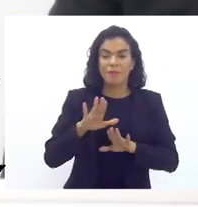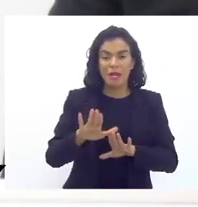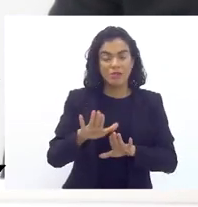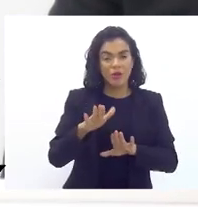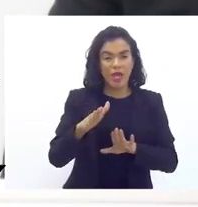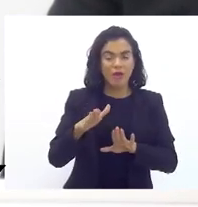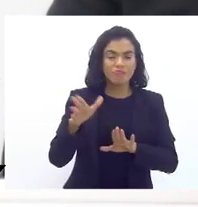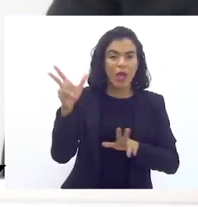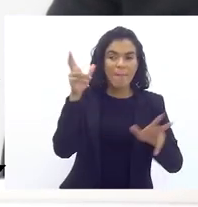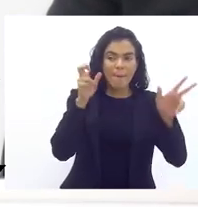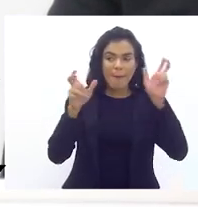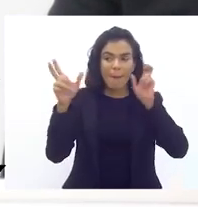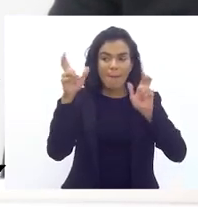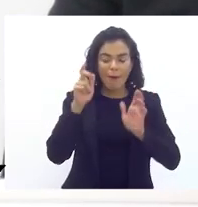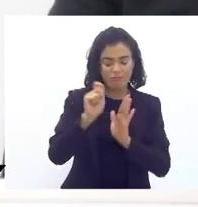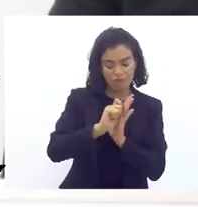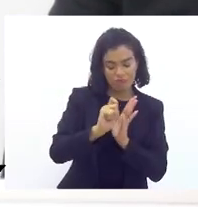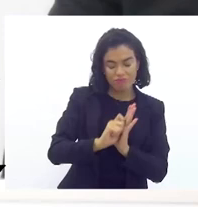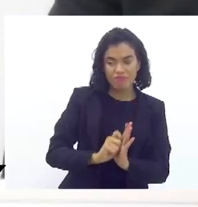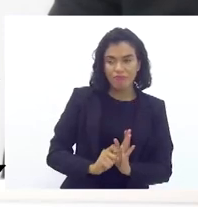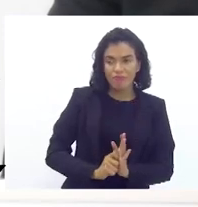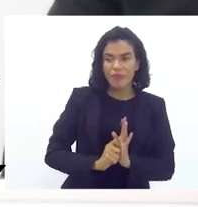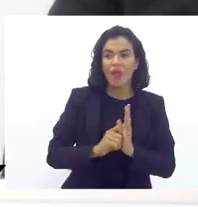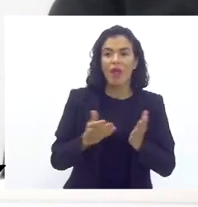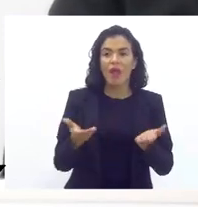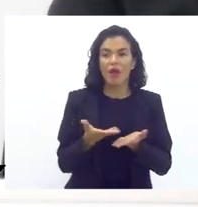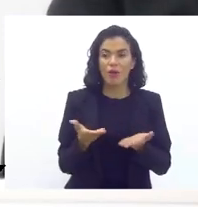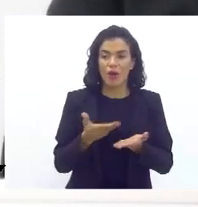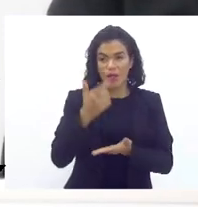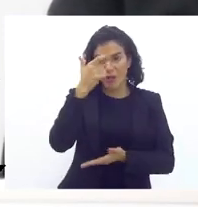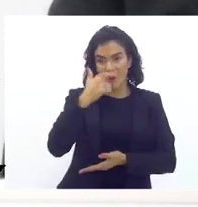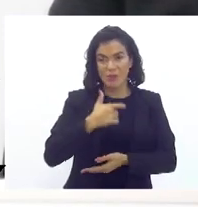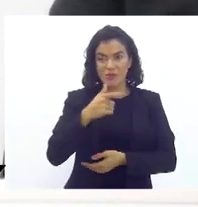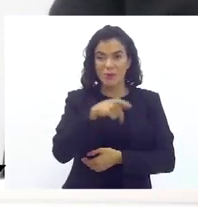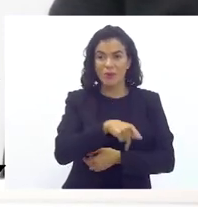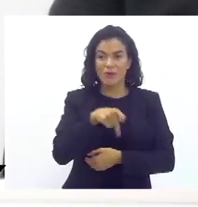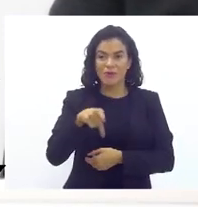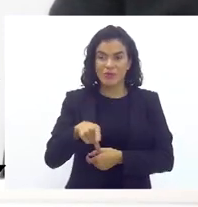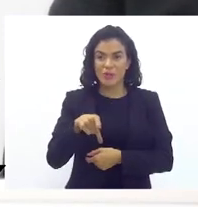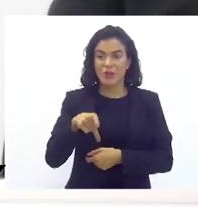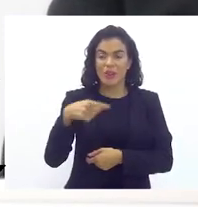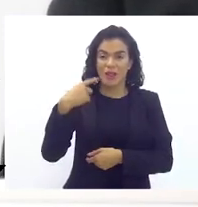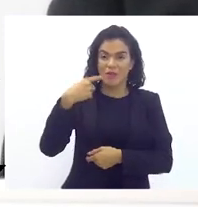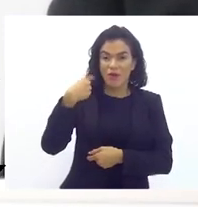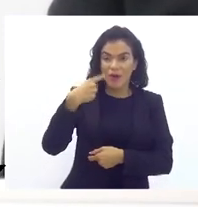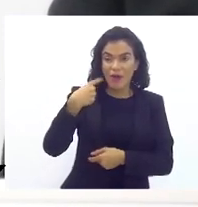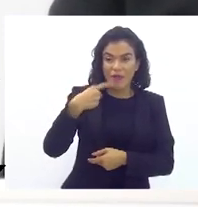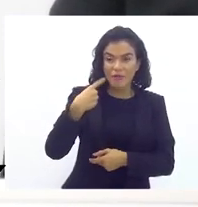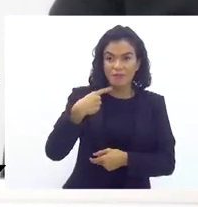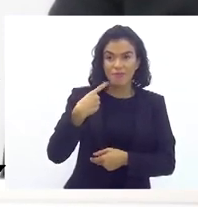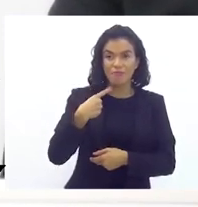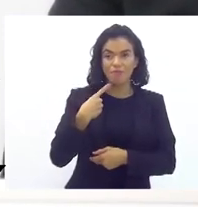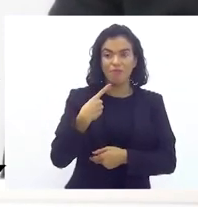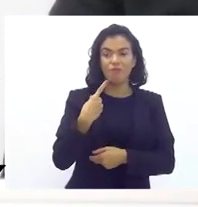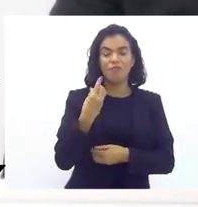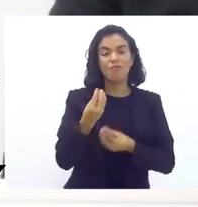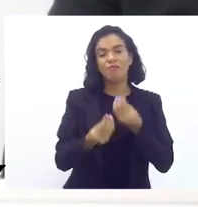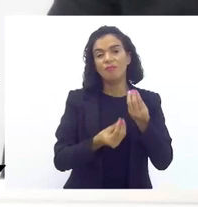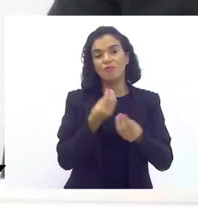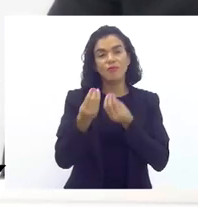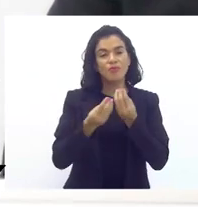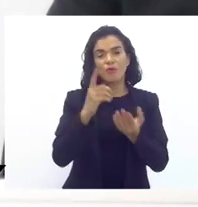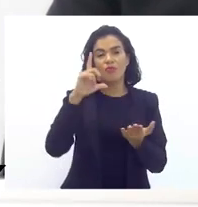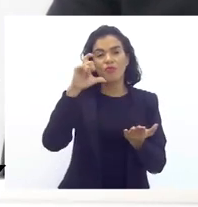ouvi também aí e falar como isso é porque eu também não é Sou professora sou advogada mas como a prisão por reconhecimento